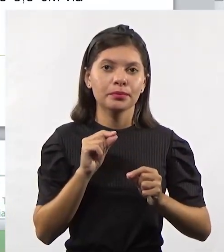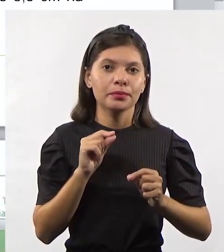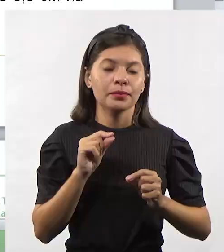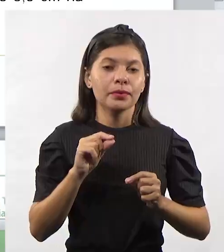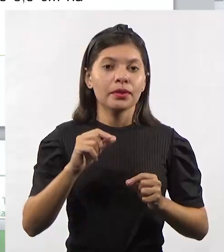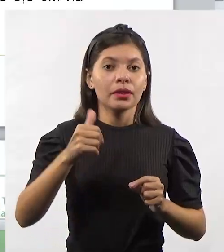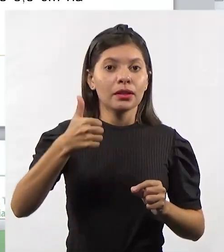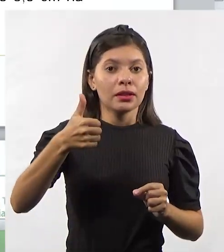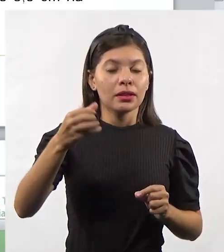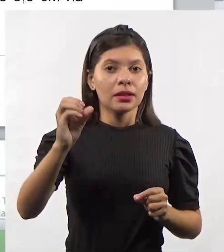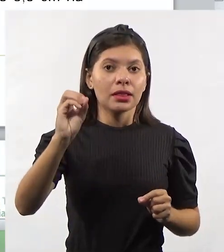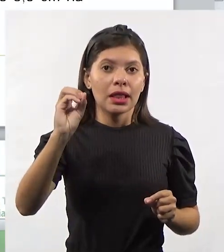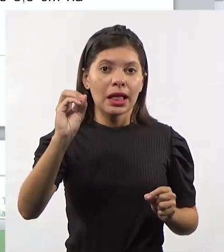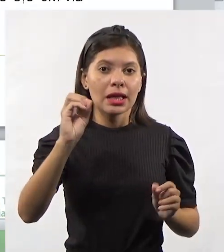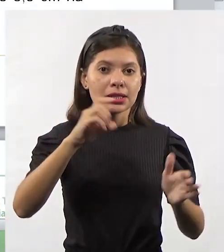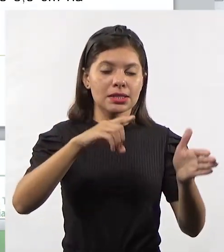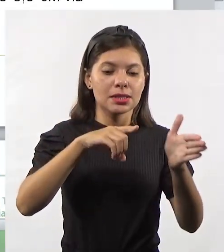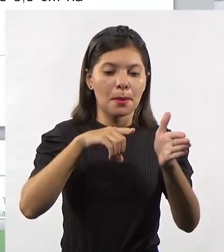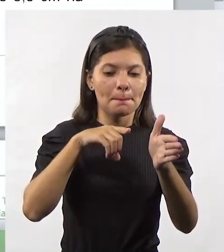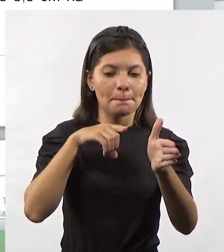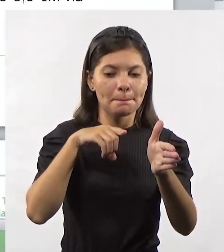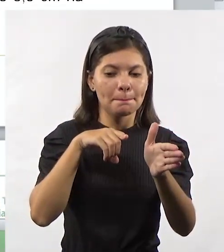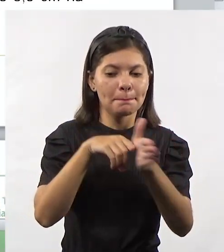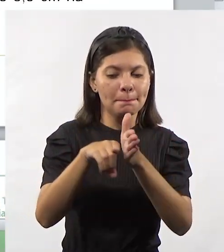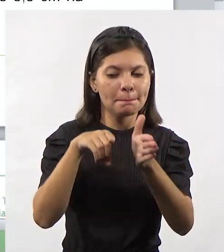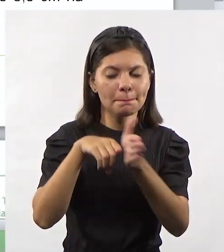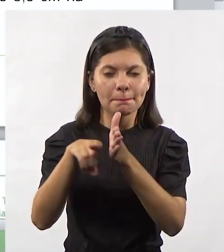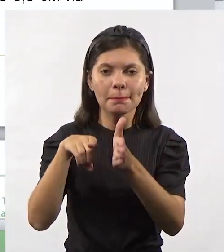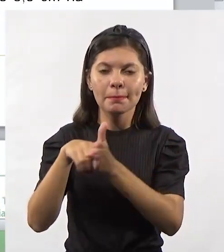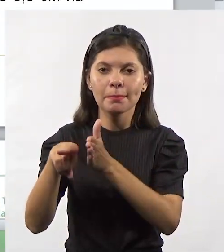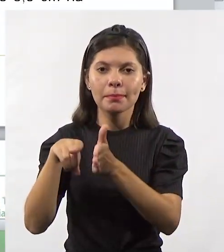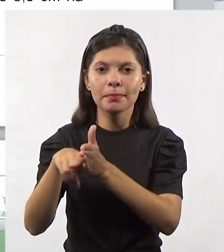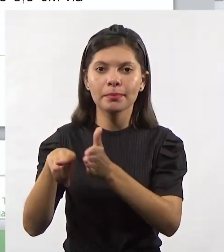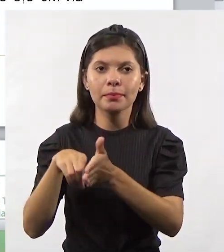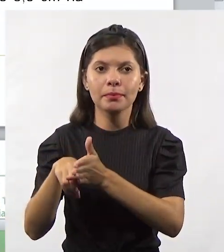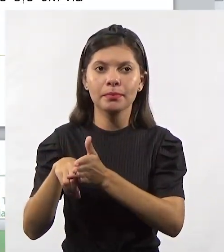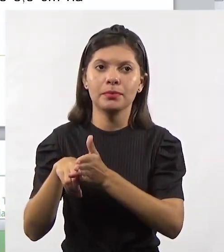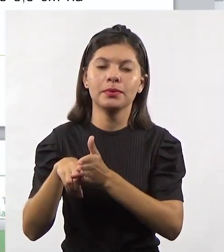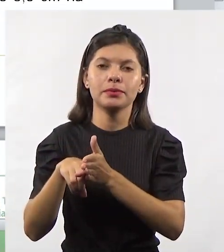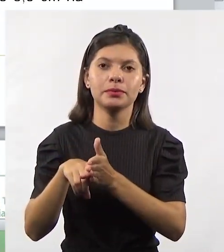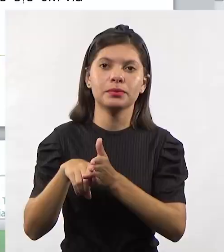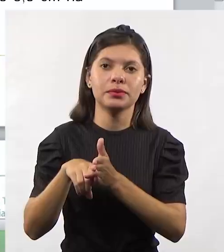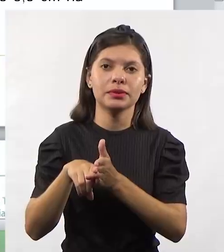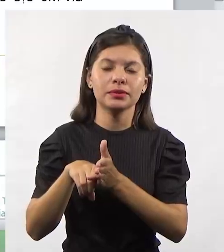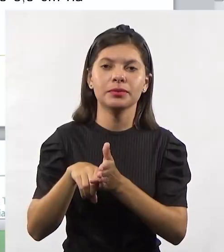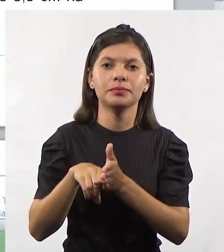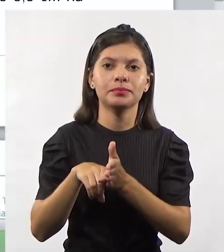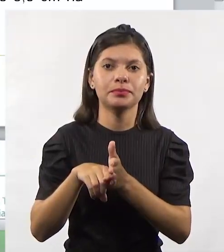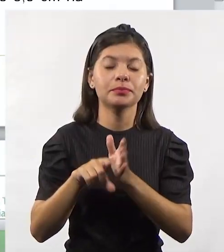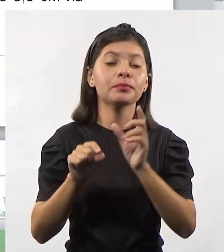10 perguntas das perguntas sendo